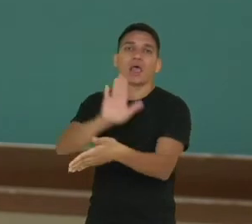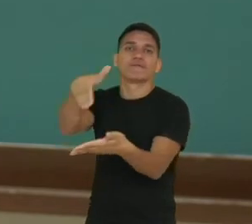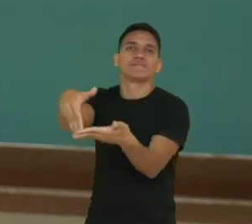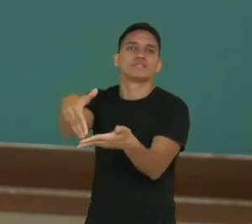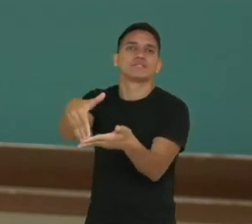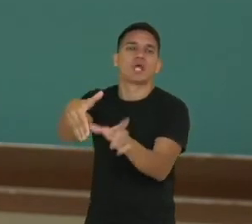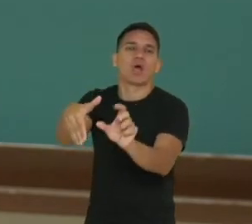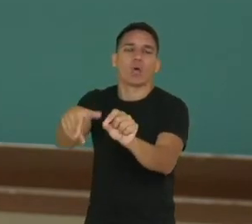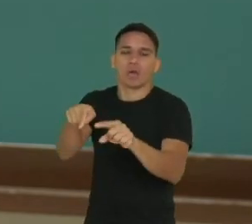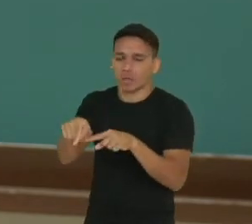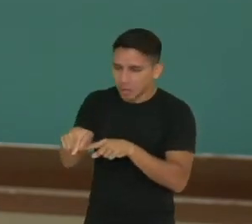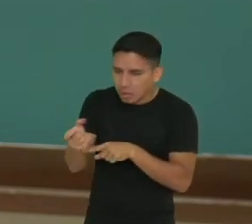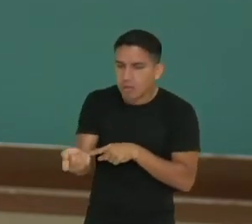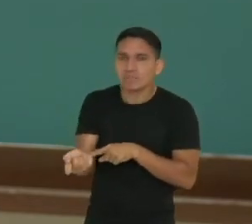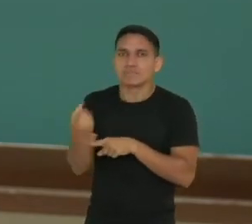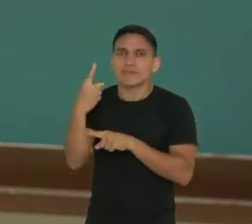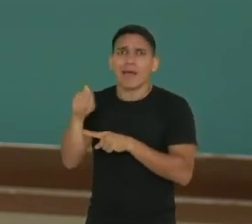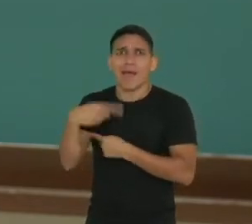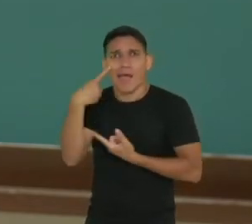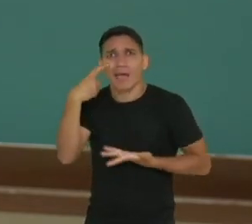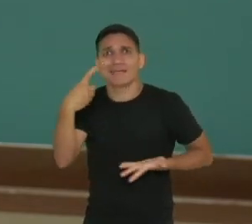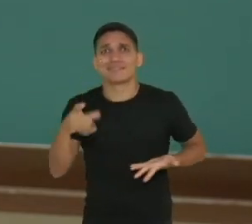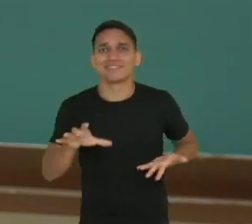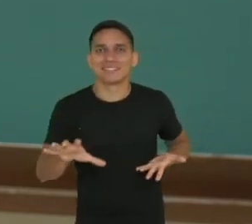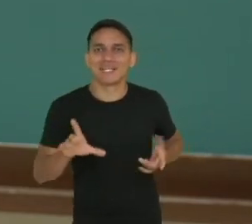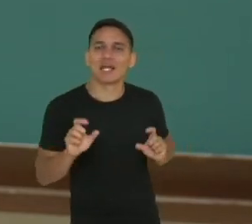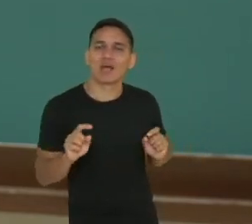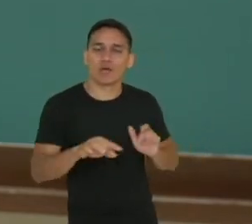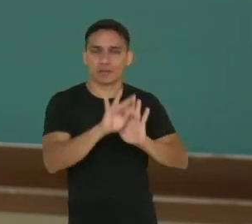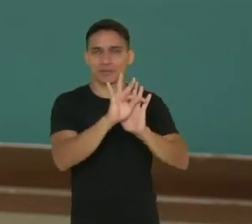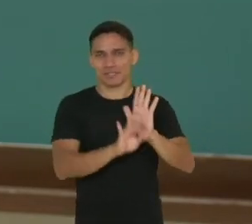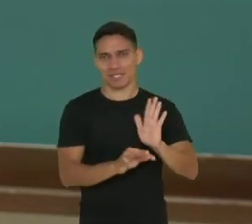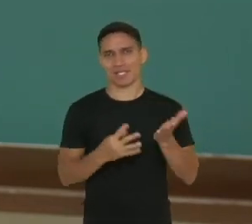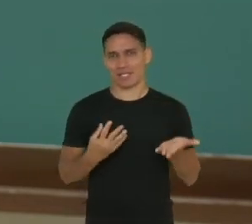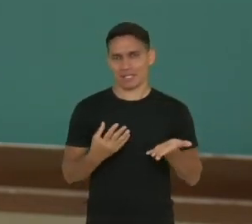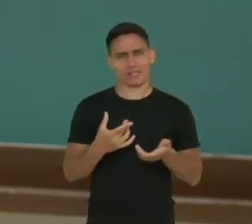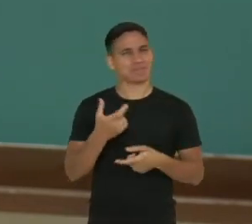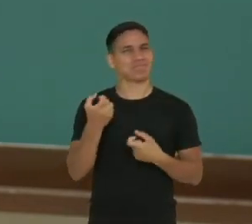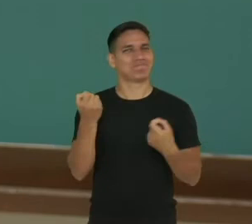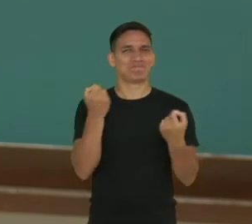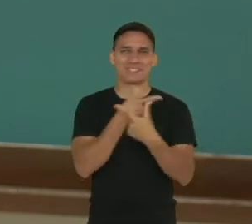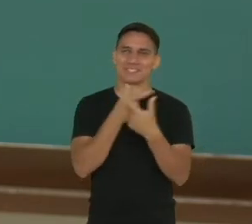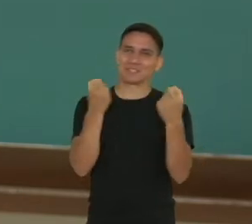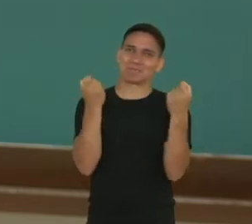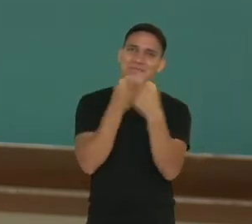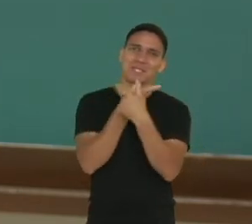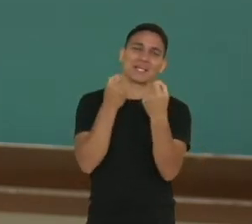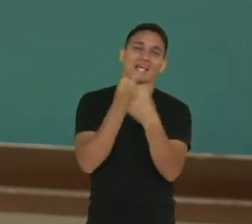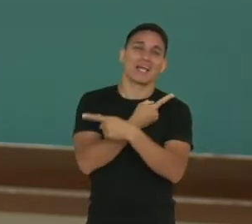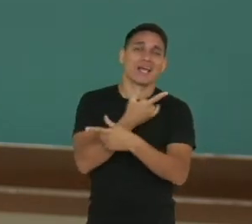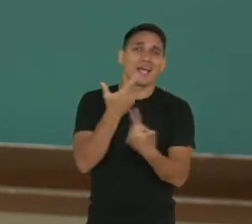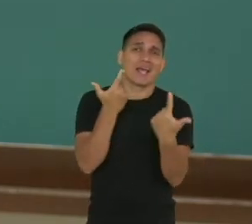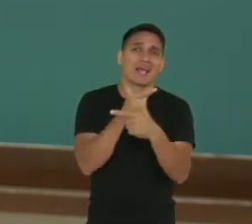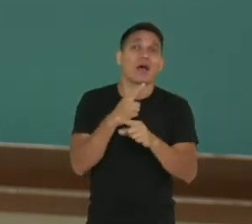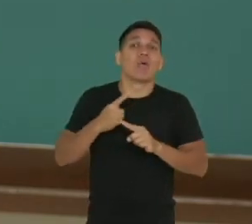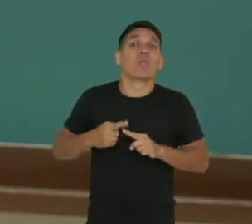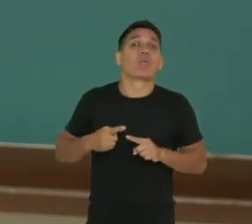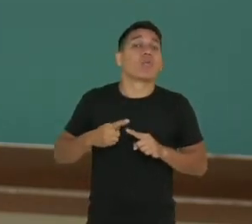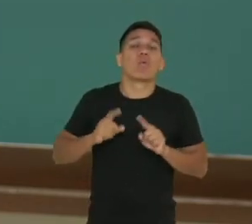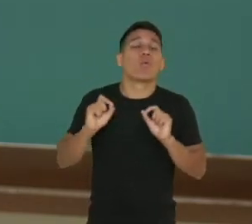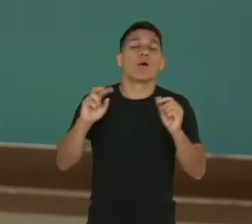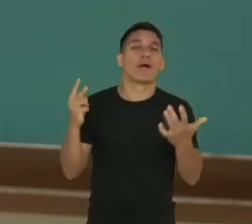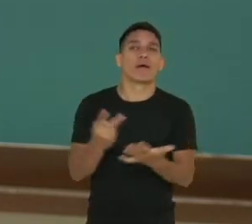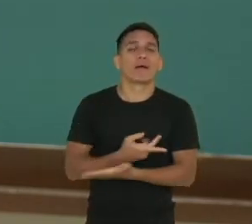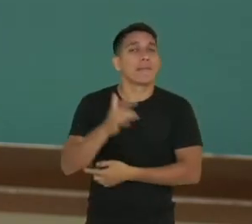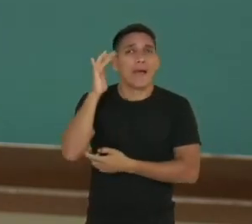final, que é o que torna interessante, né? O texto, engraçado, humorado, cômico, porque imagina